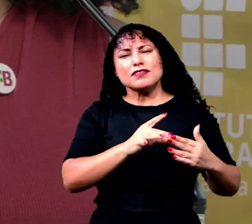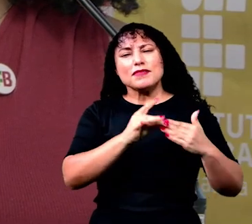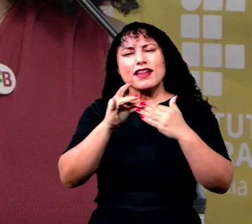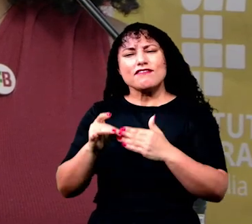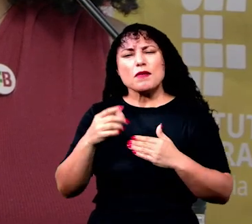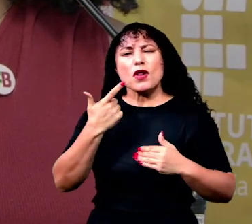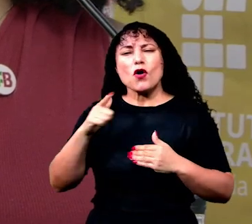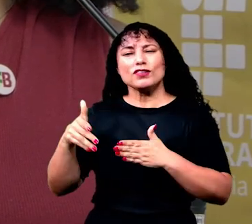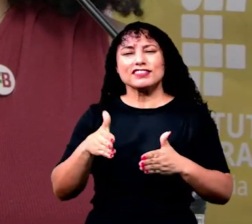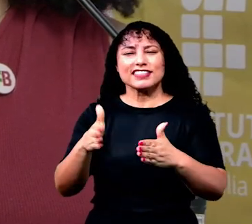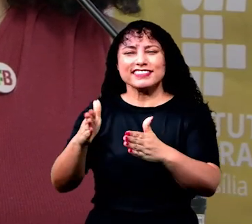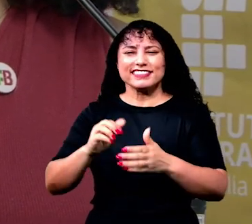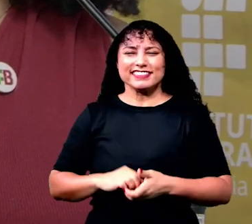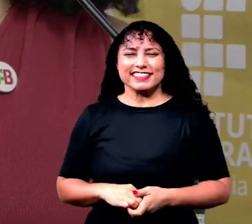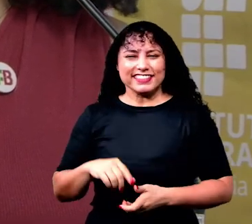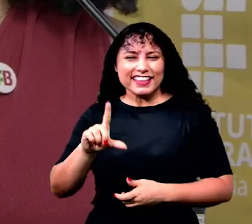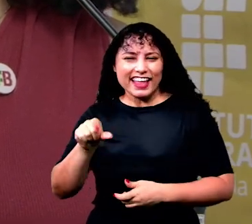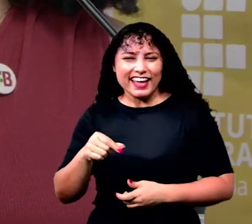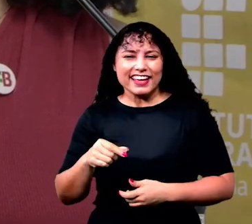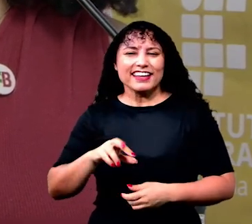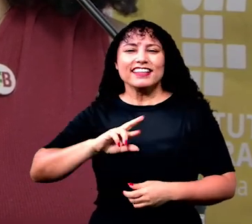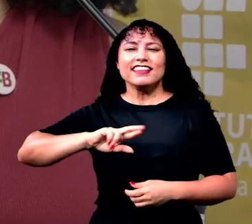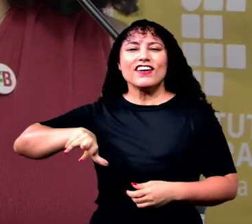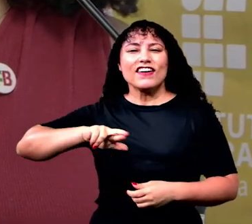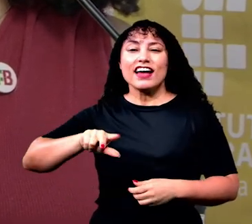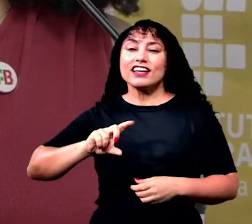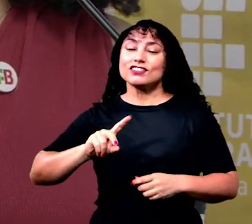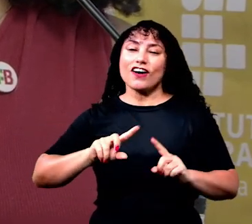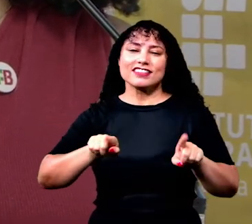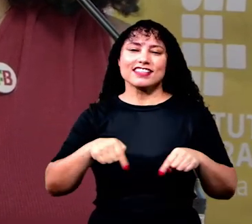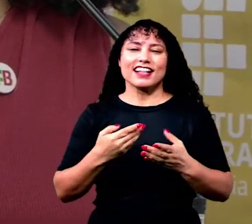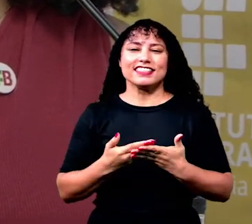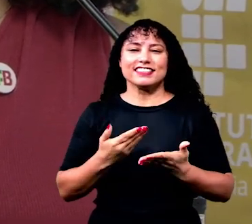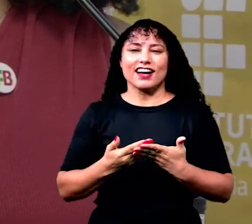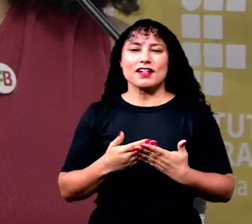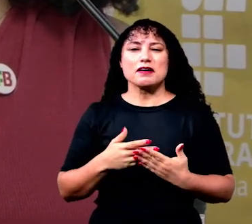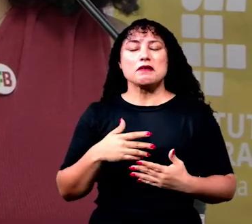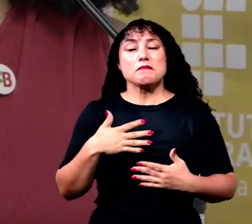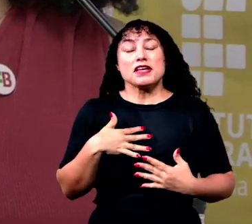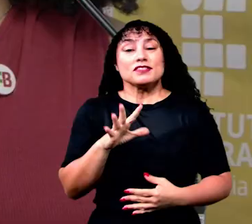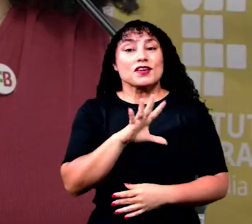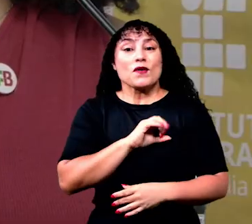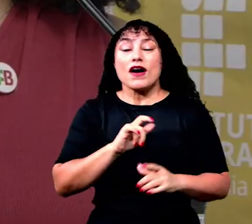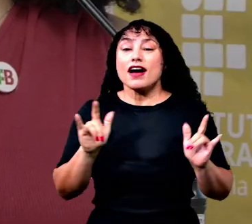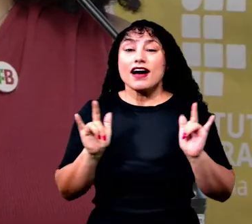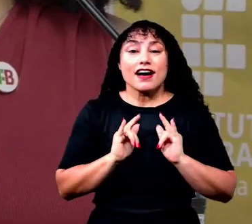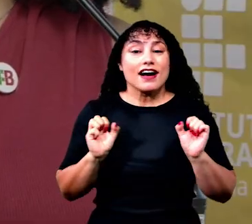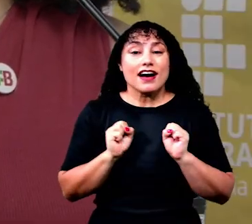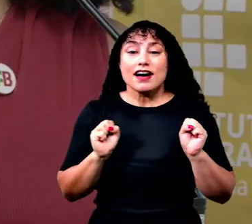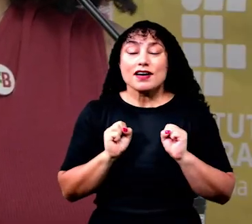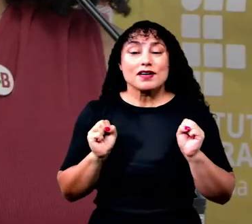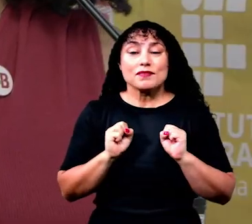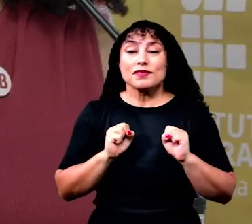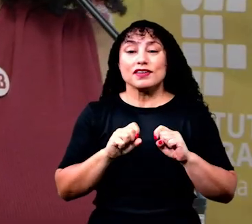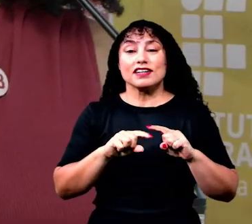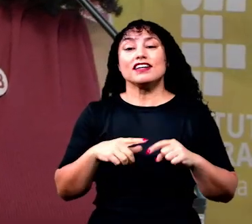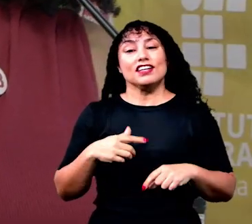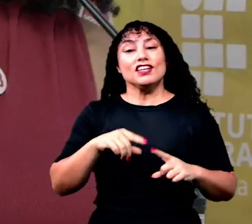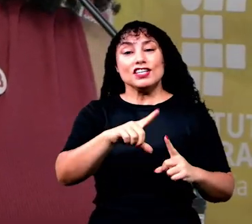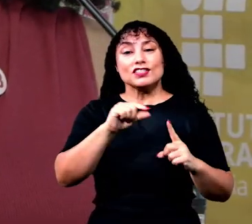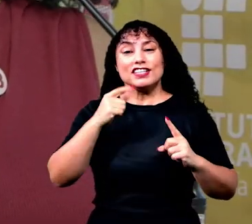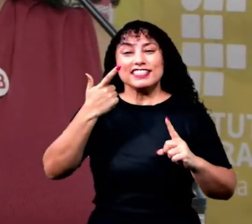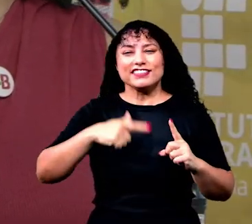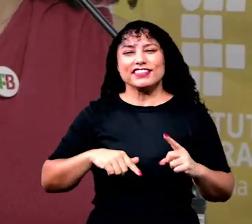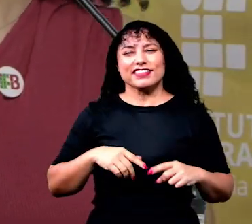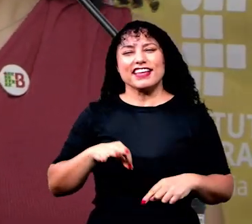outros caminhos, né? Que não necessariamente à sala de aula, apesar de eu amar e, né, escolheria novamente, porque